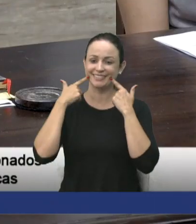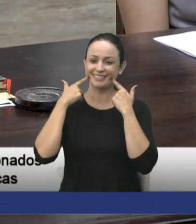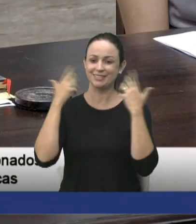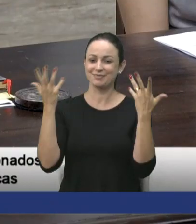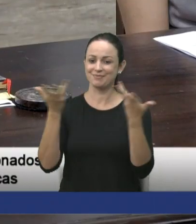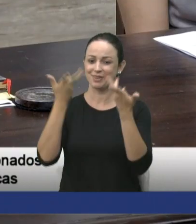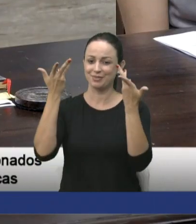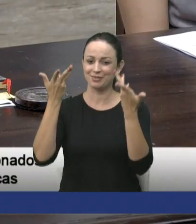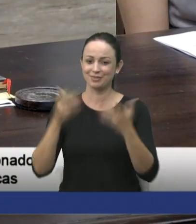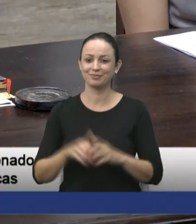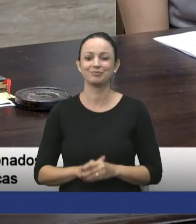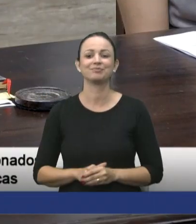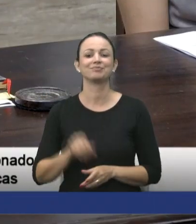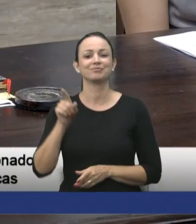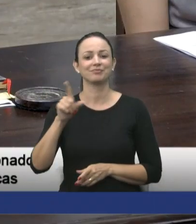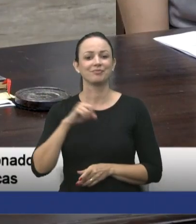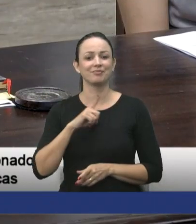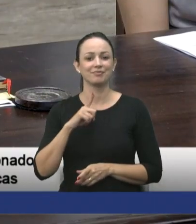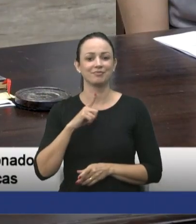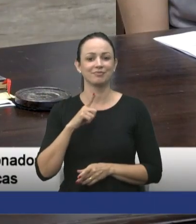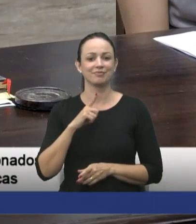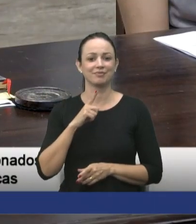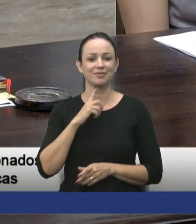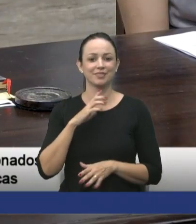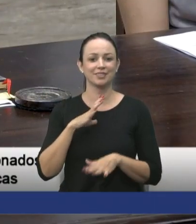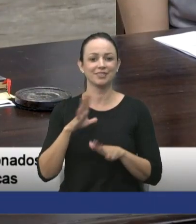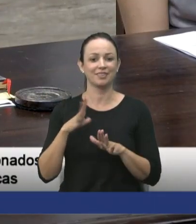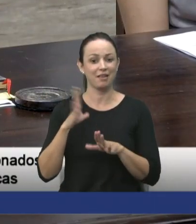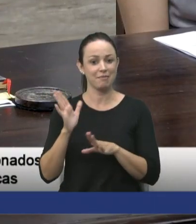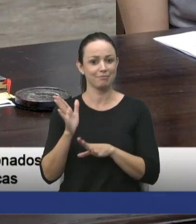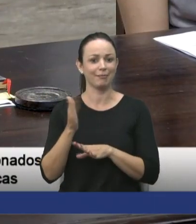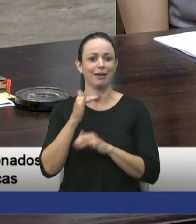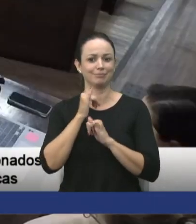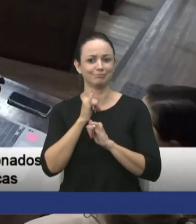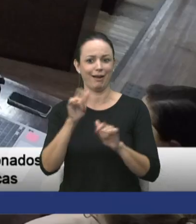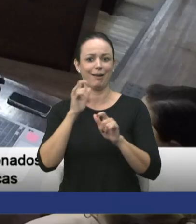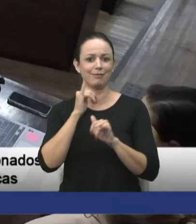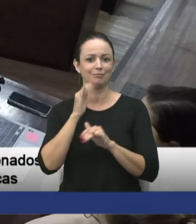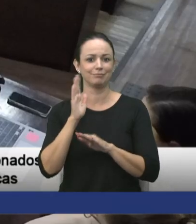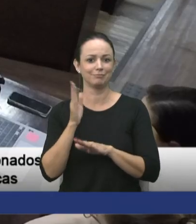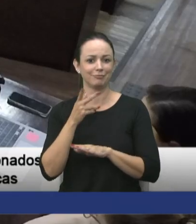fantástico, ela sempre tem umas lapadas para dar na gente, né?